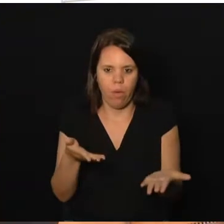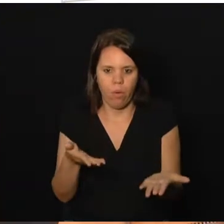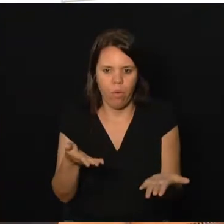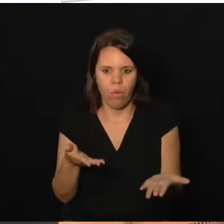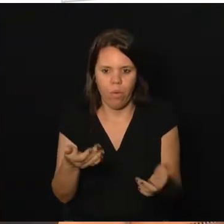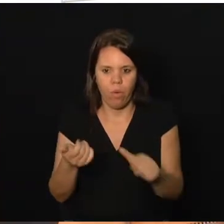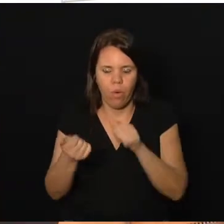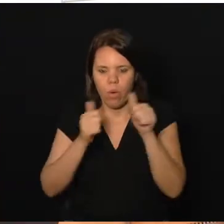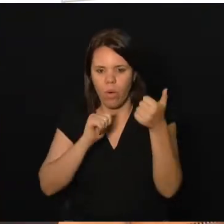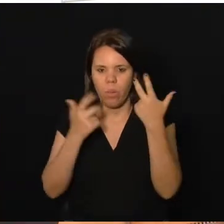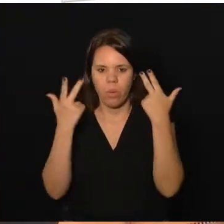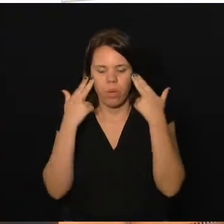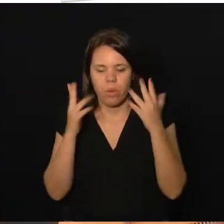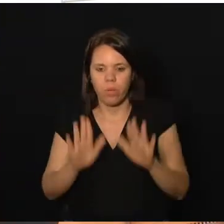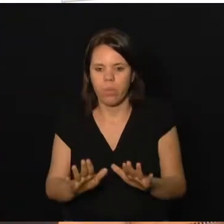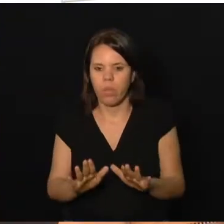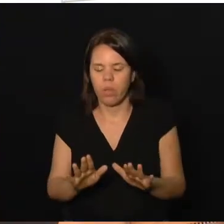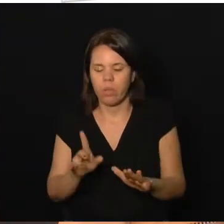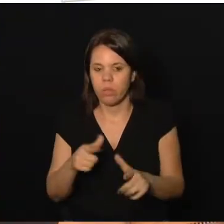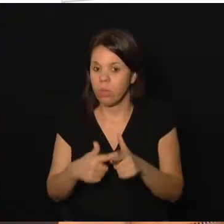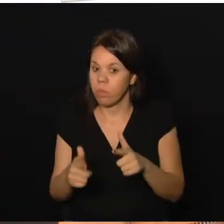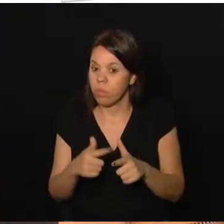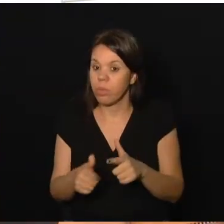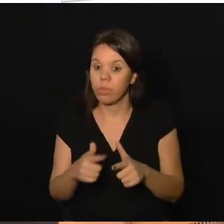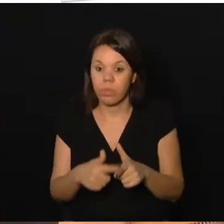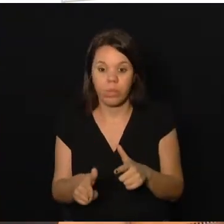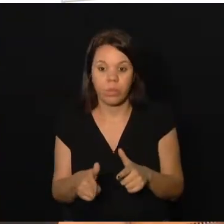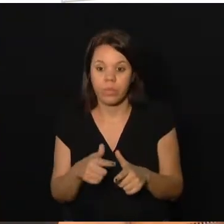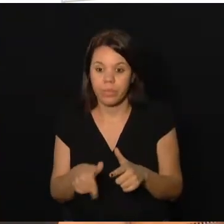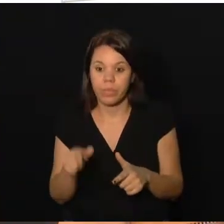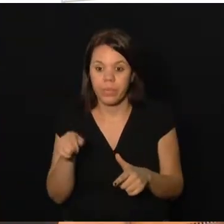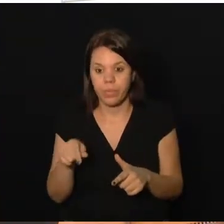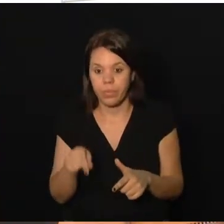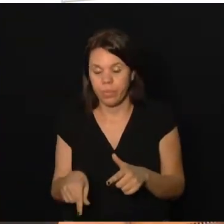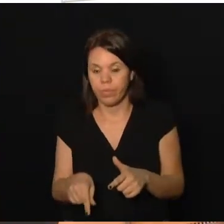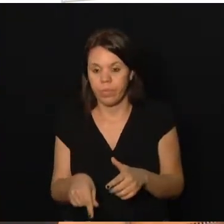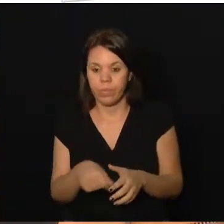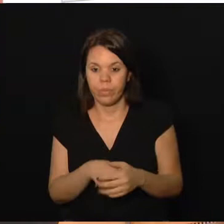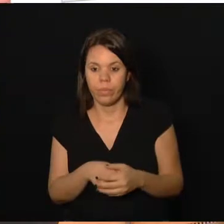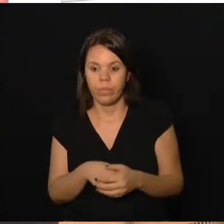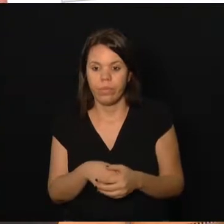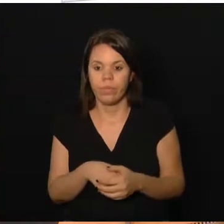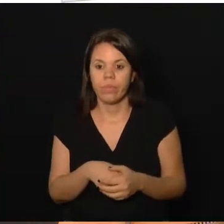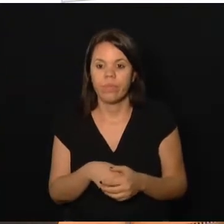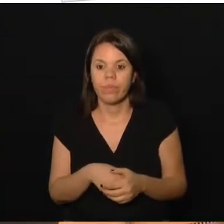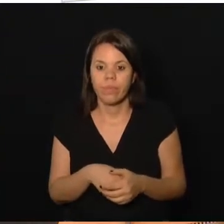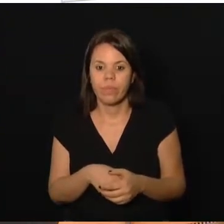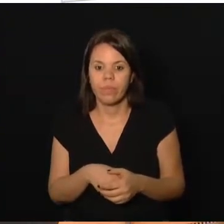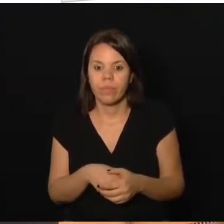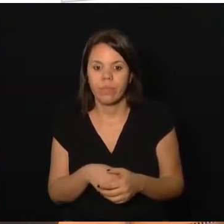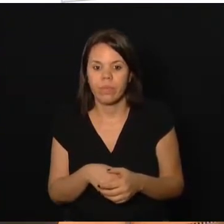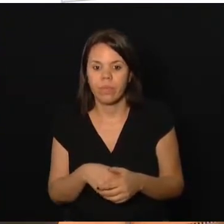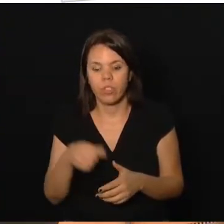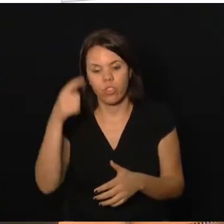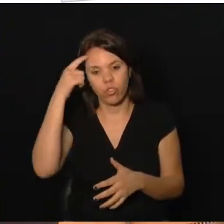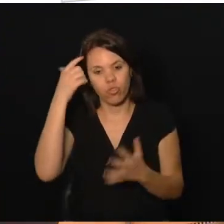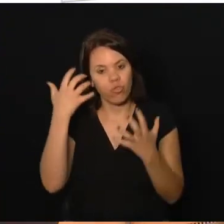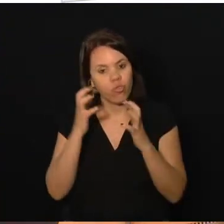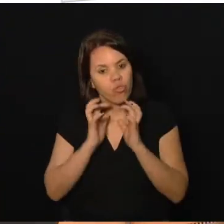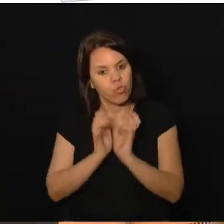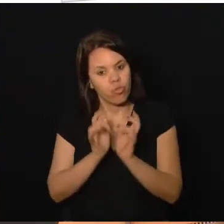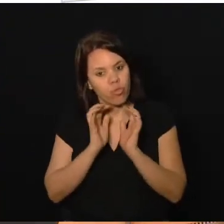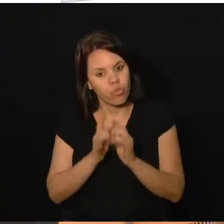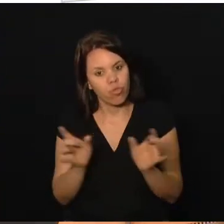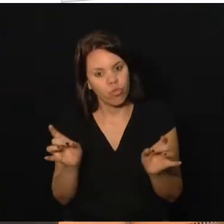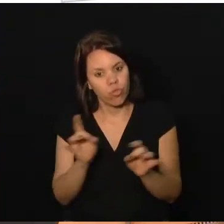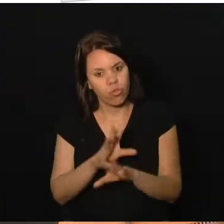beber, né? Só que um grande problema, uma coisa que eu quero ressaltar aqui, é que as funções cerebrais elas terminam